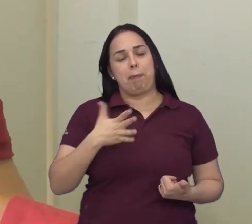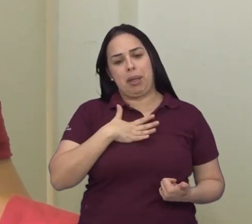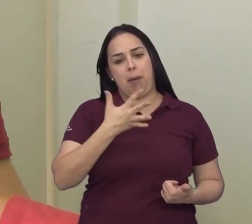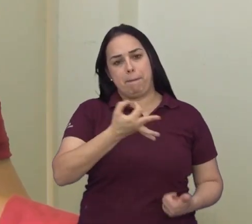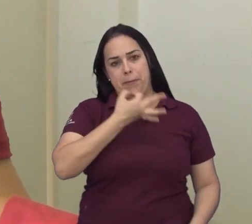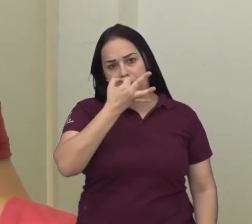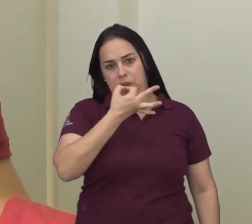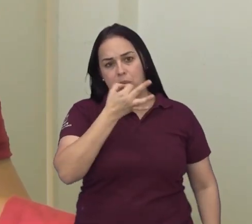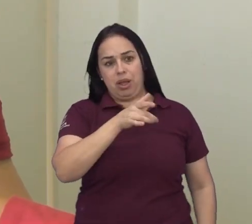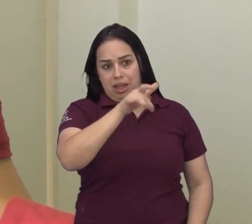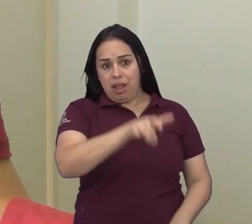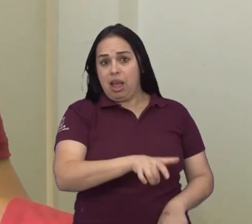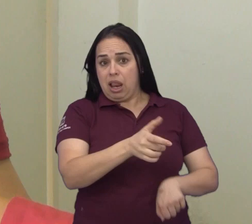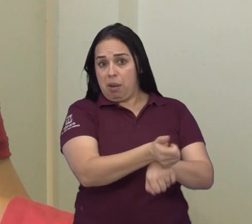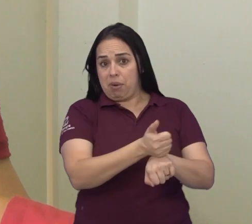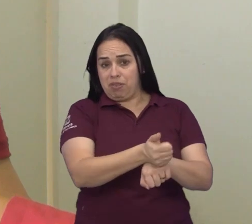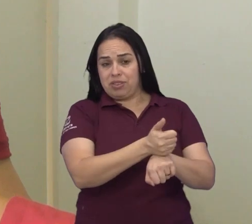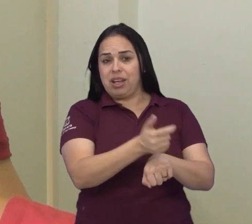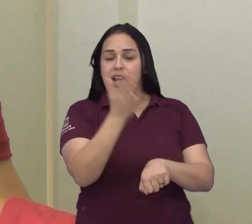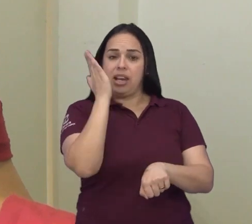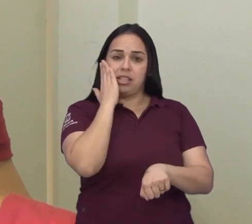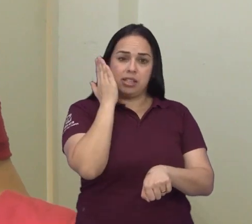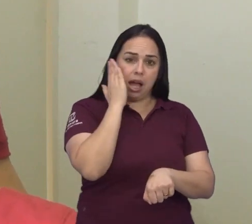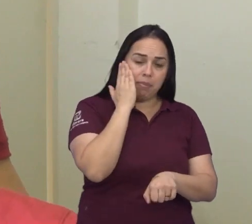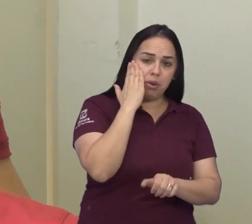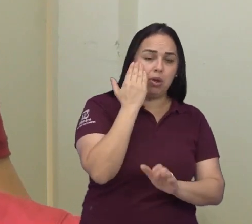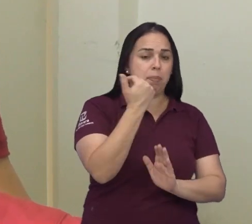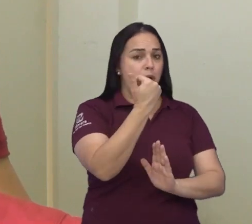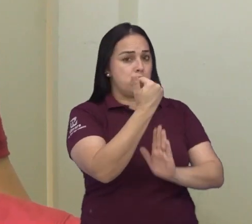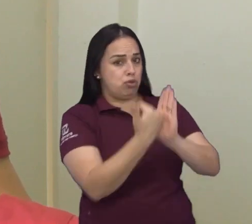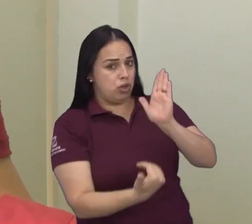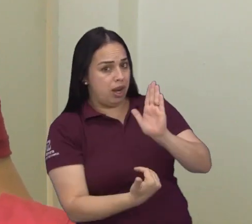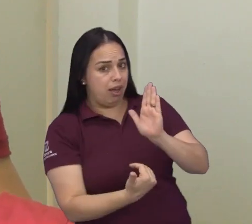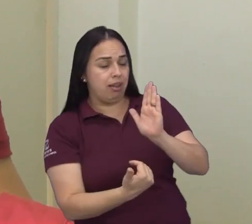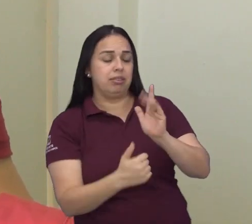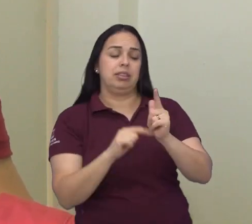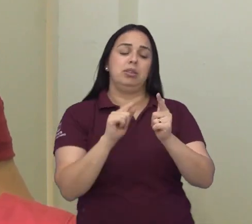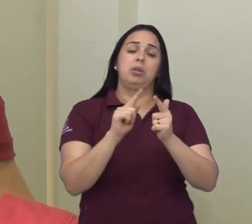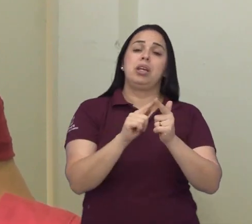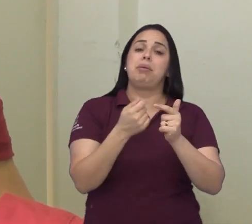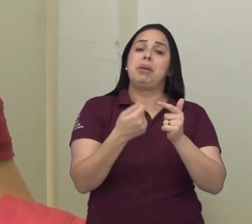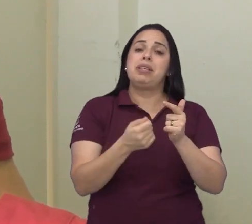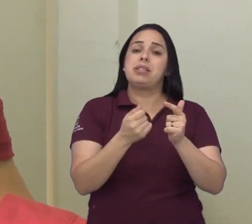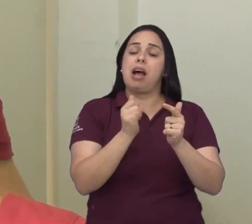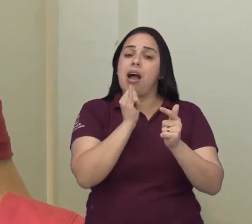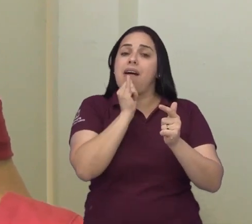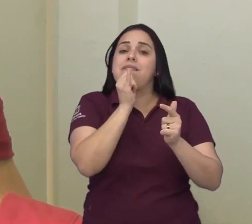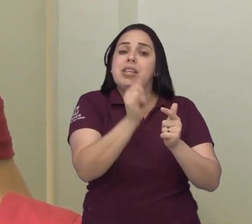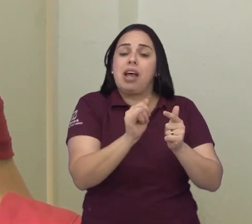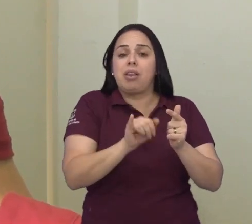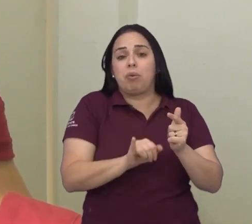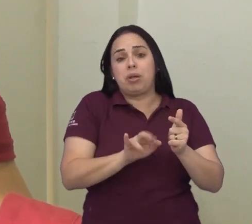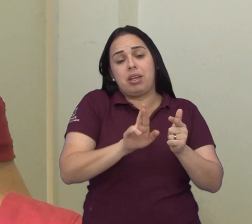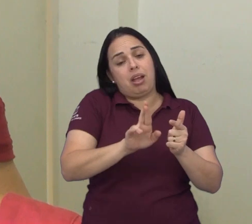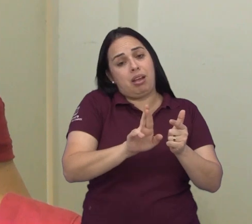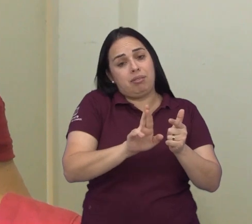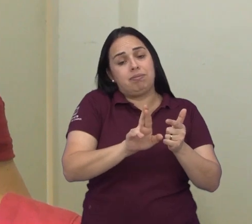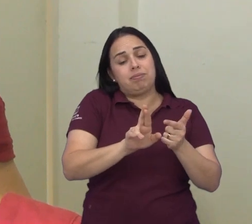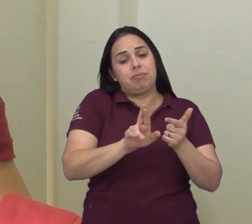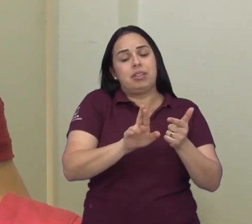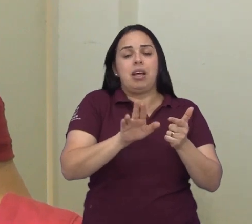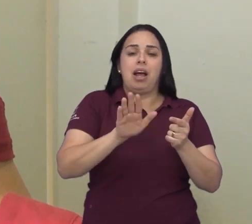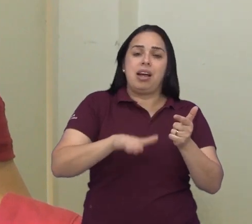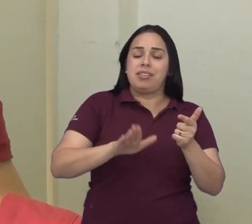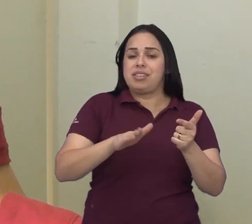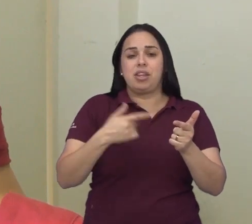que eu entendo? O profissional ele sabe o que eu posso deduzir, o que eu tenho que declarar,